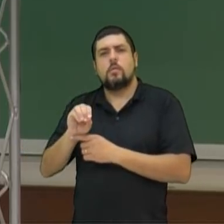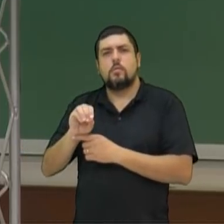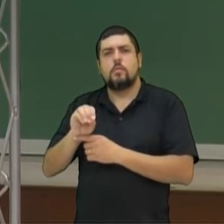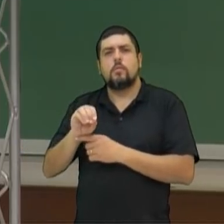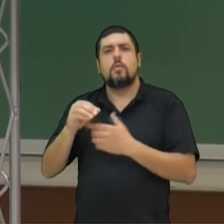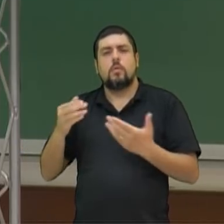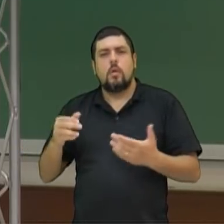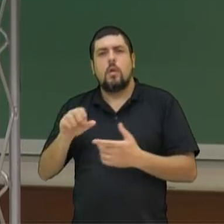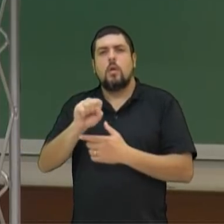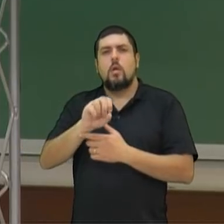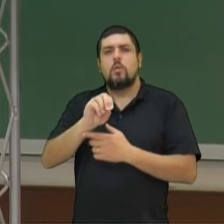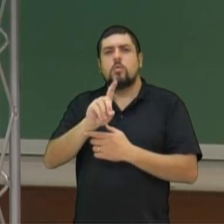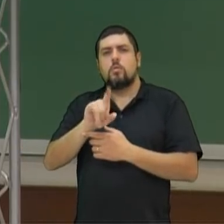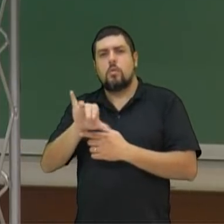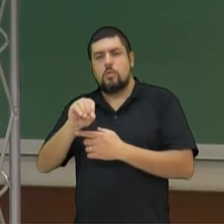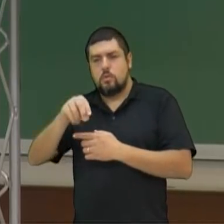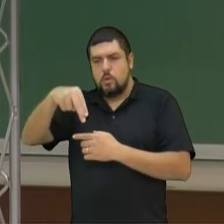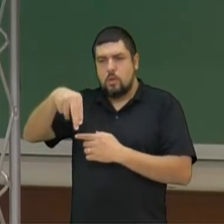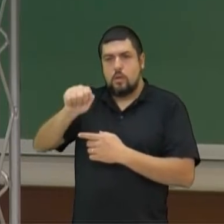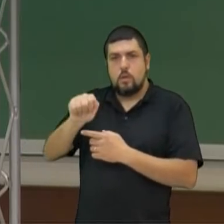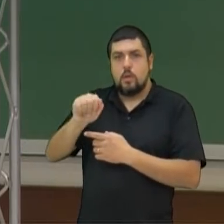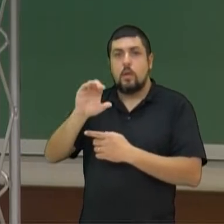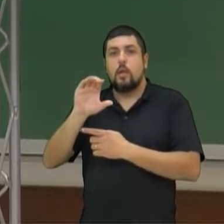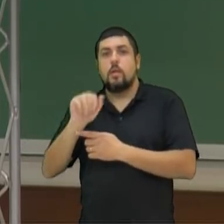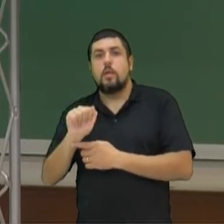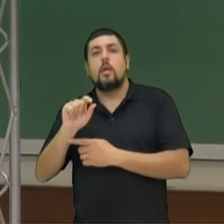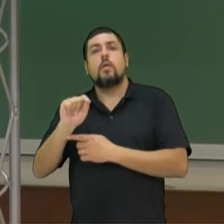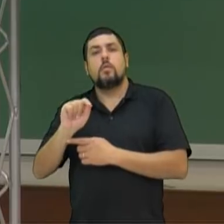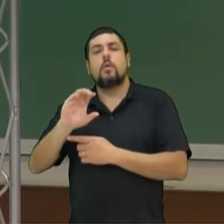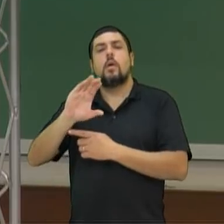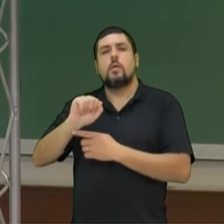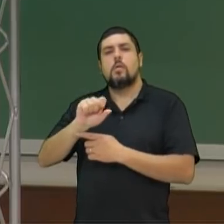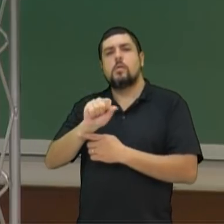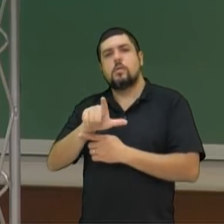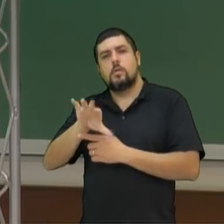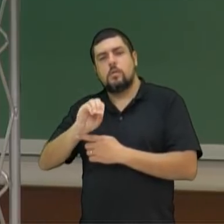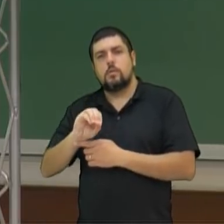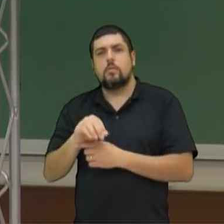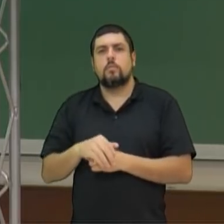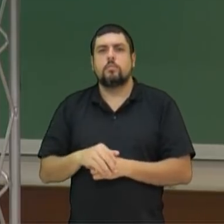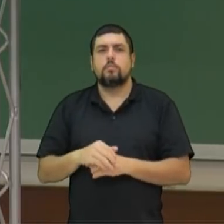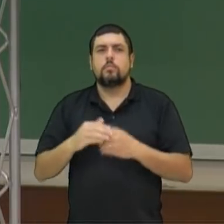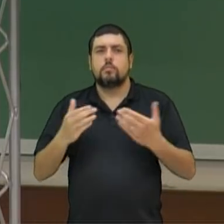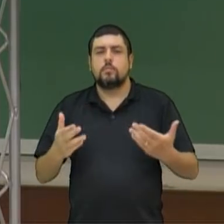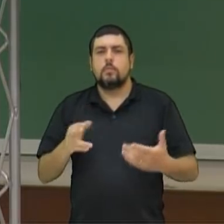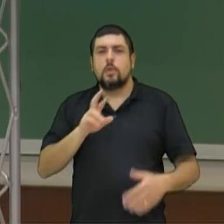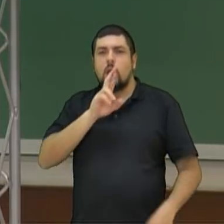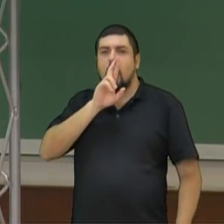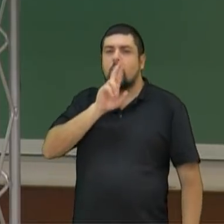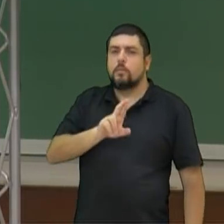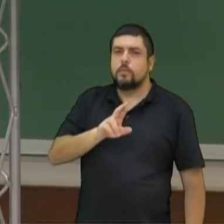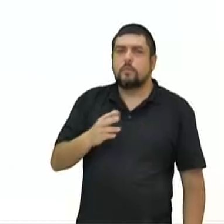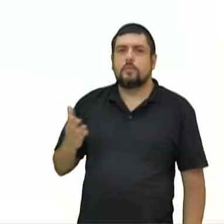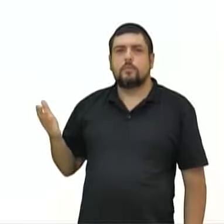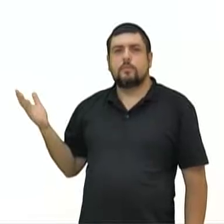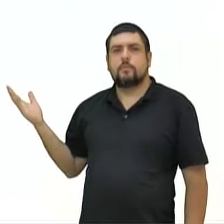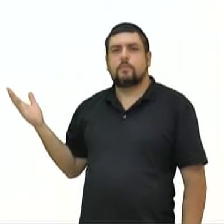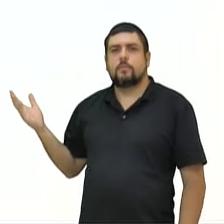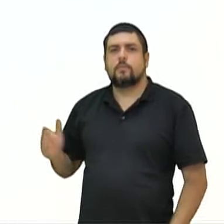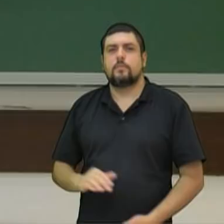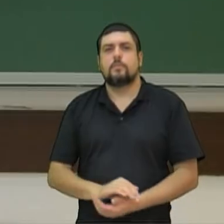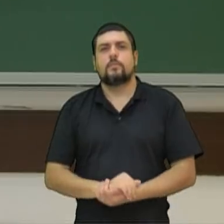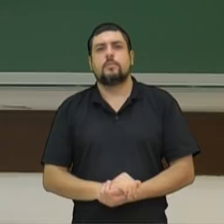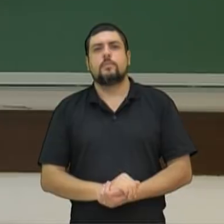o sódio. Sódio é Na. Ca é quem? Cálcio. Então, hidróxido de cálcio.